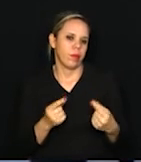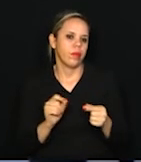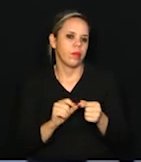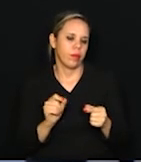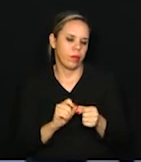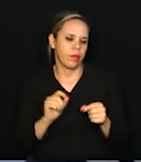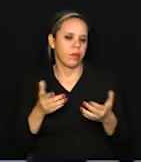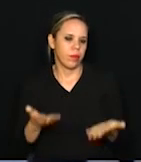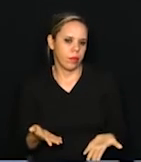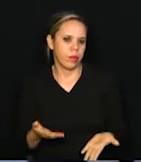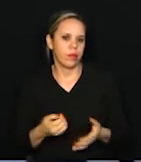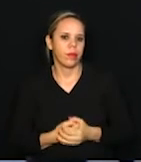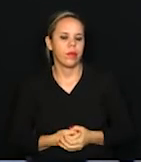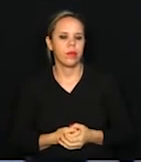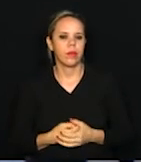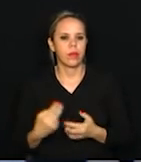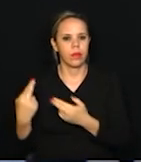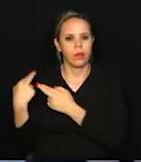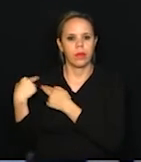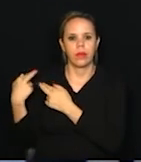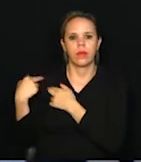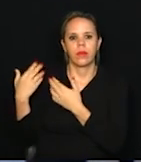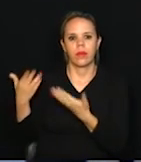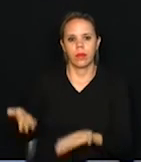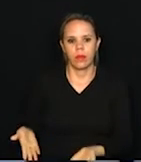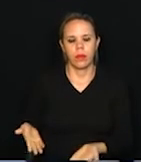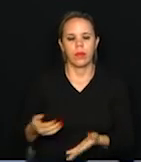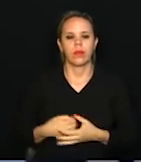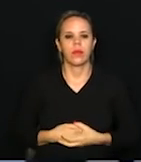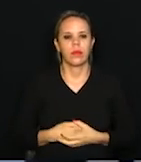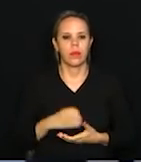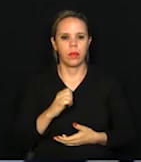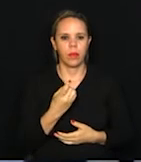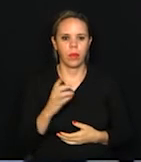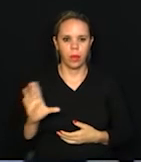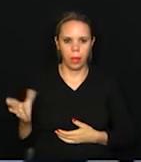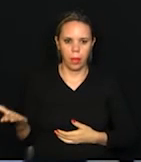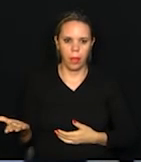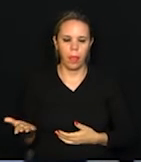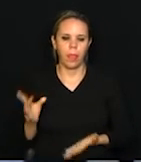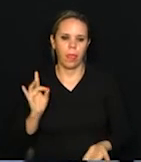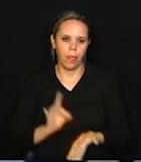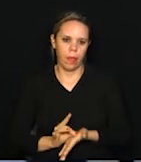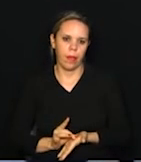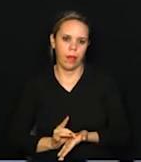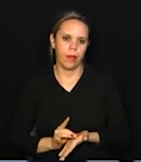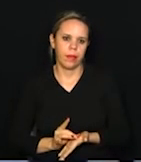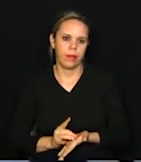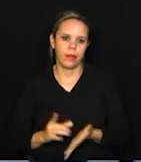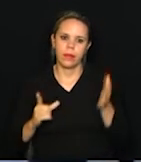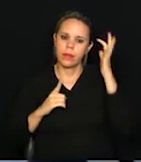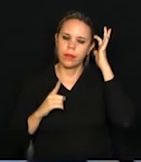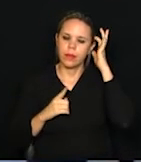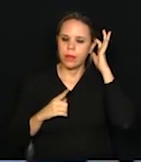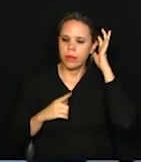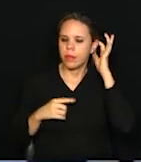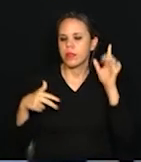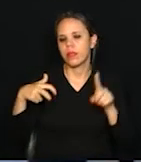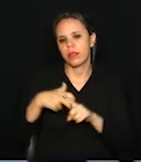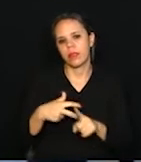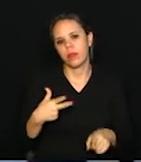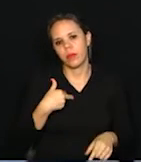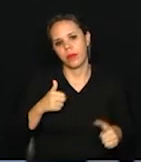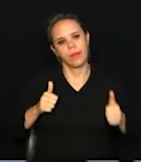feitas naquilo que for de competência da INDEC, porque, de fato, enquanto houver um acidente, nós não podemos